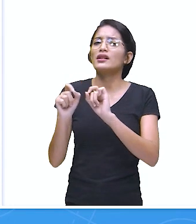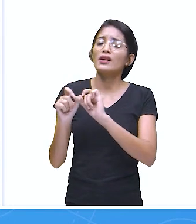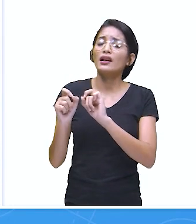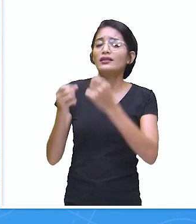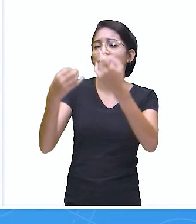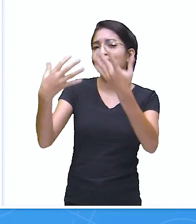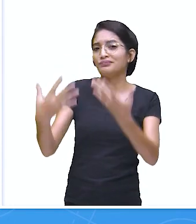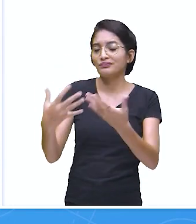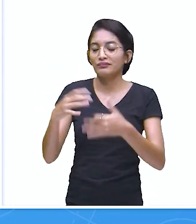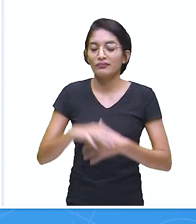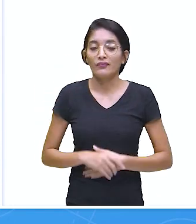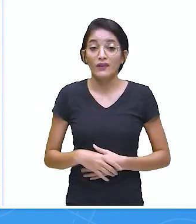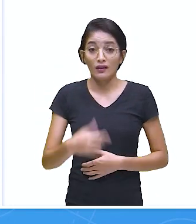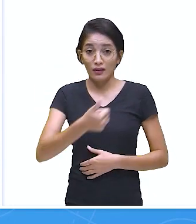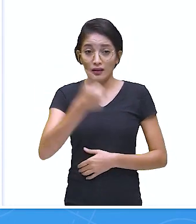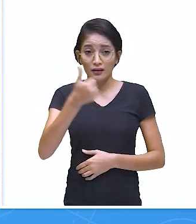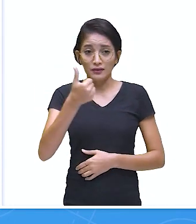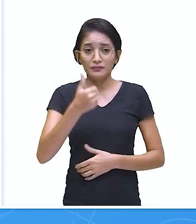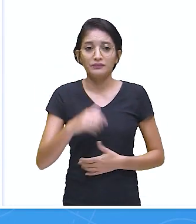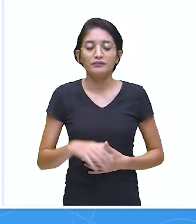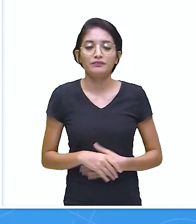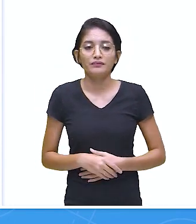Primeira questão, diz assim, ó.